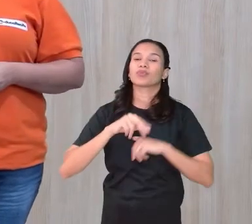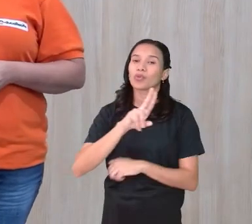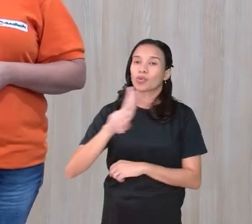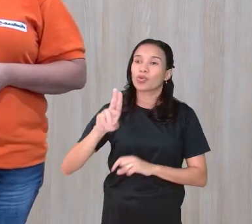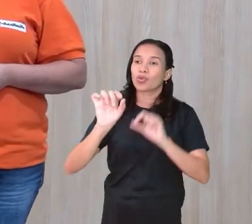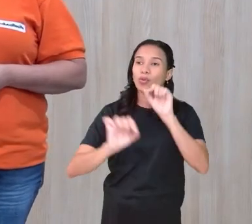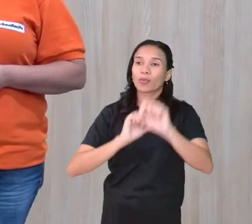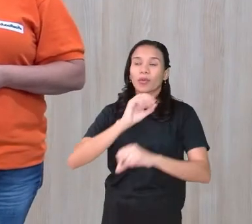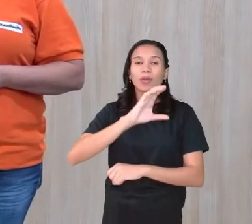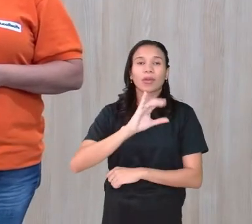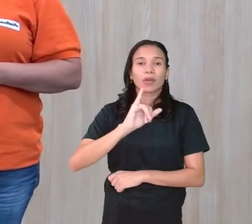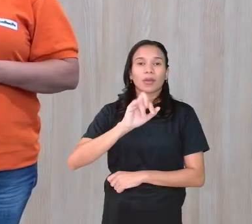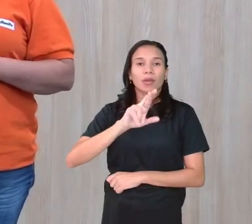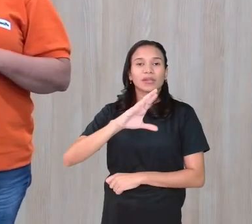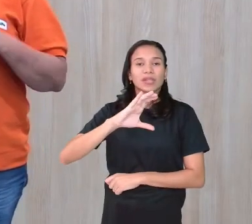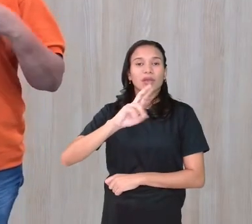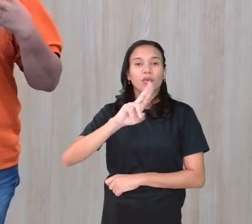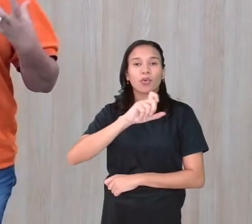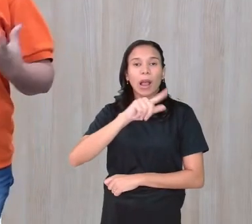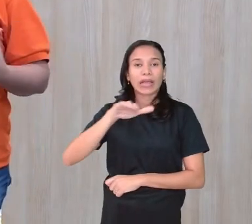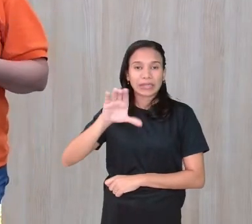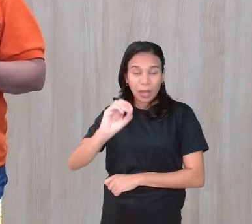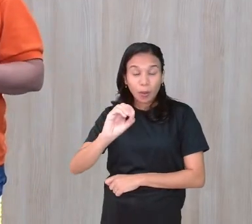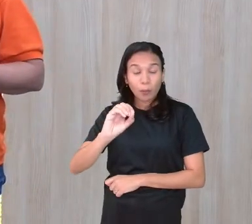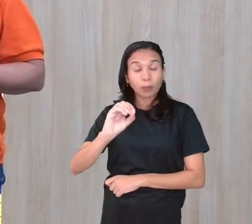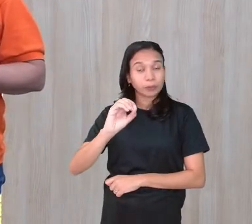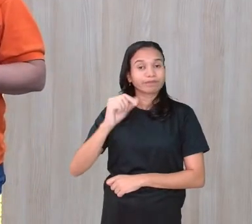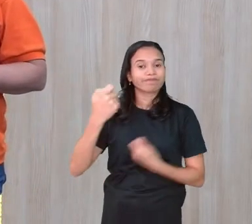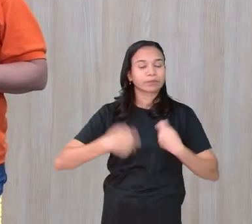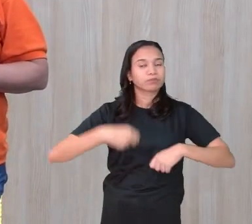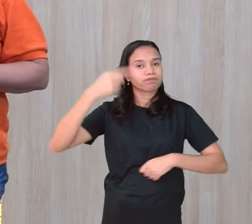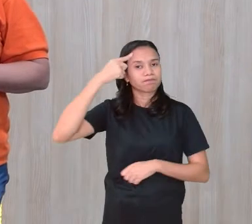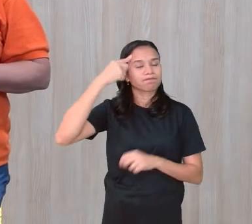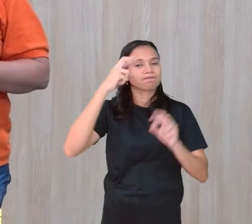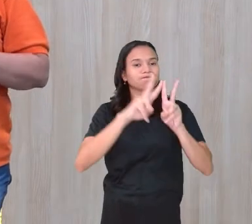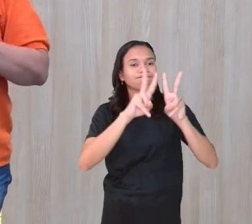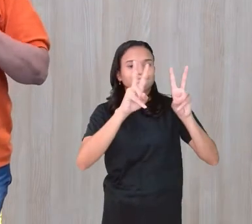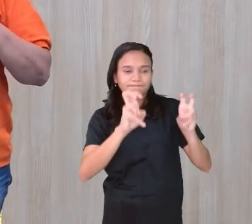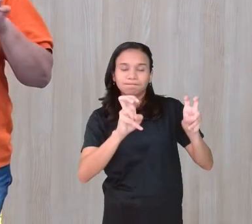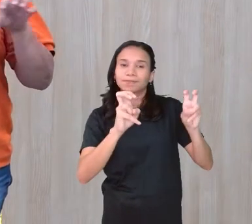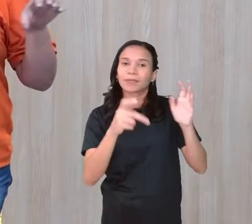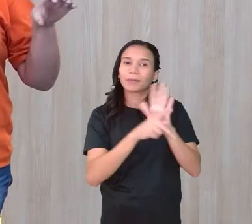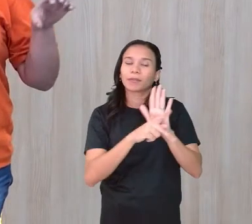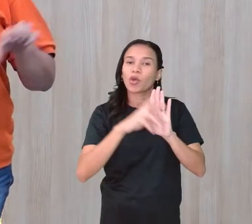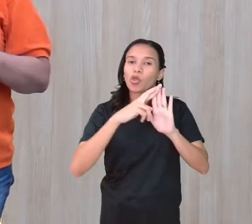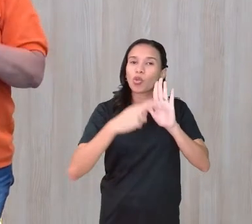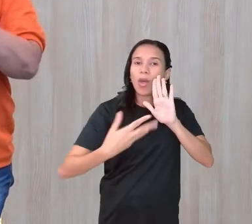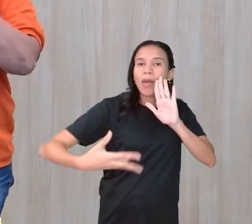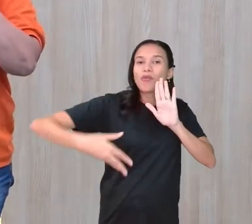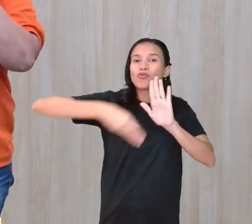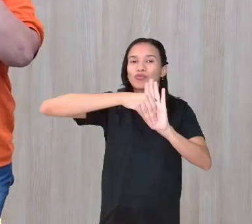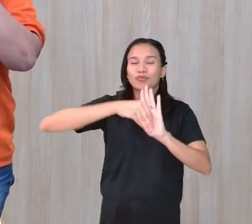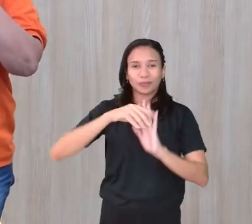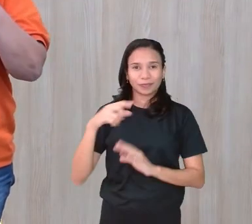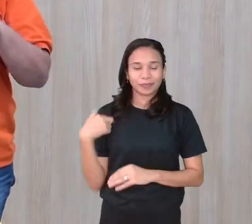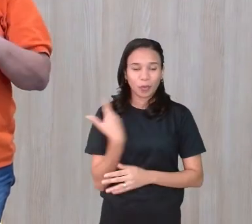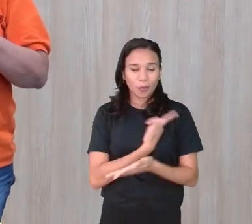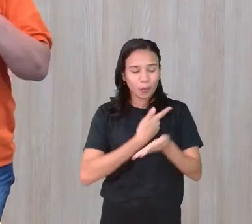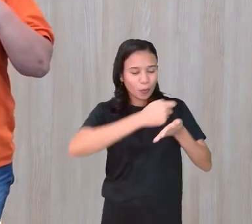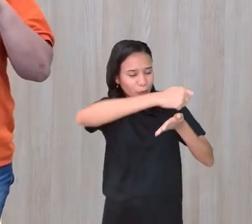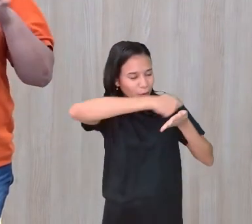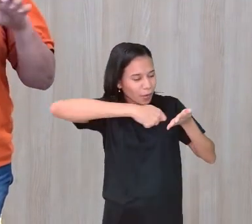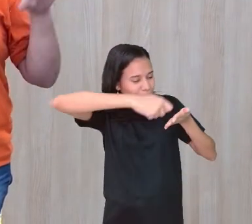chama circulação. E aí é interessante pensarmos sobre isso, não é? Nos registros, se vamos